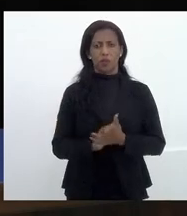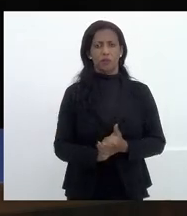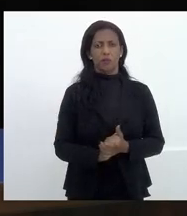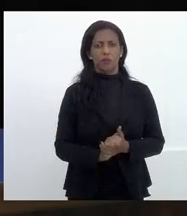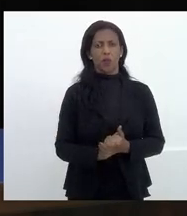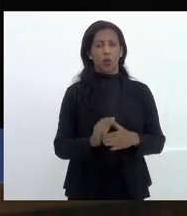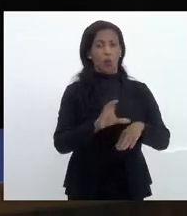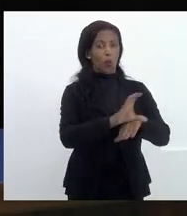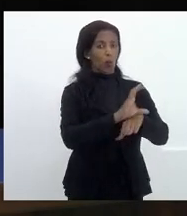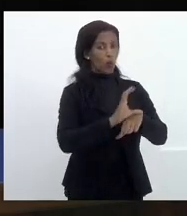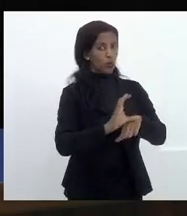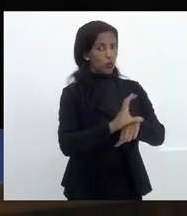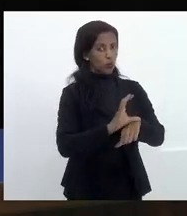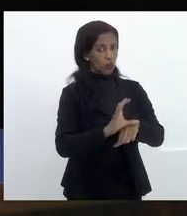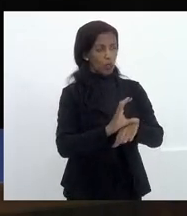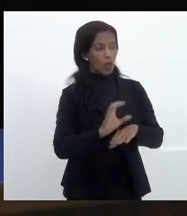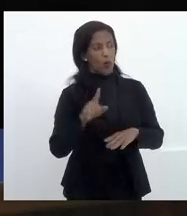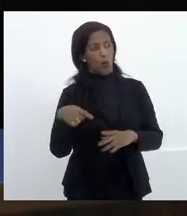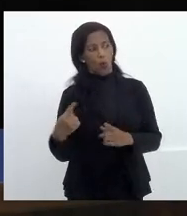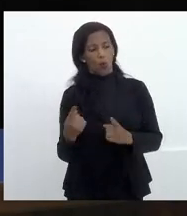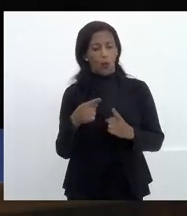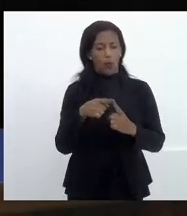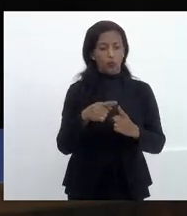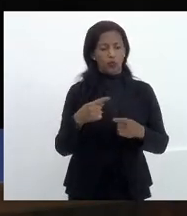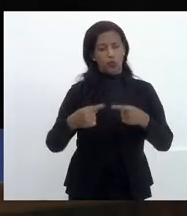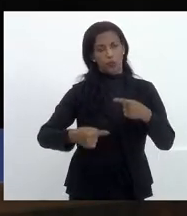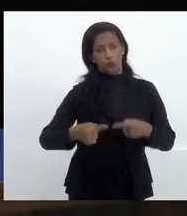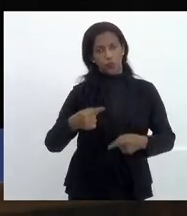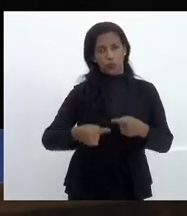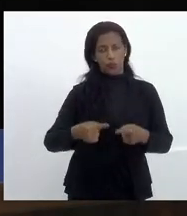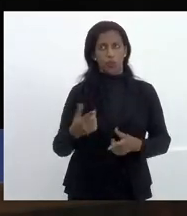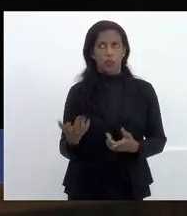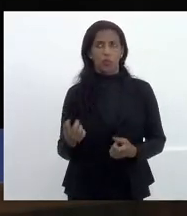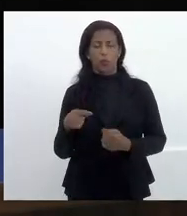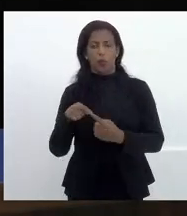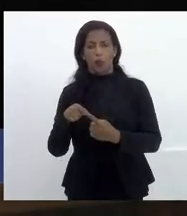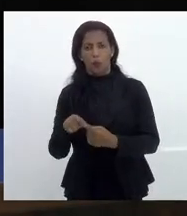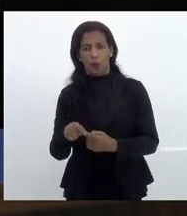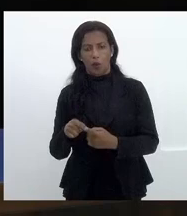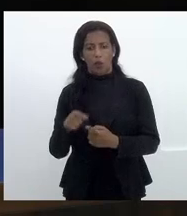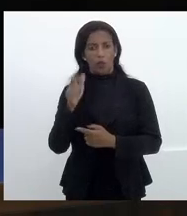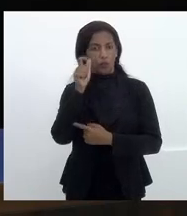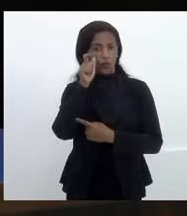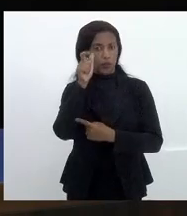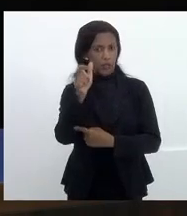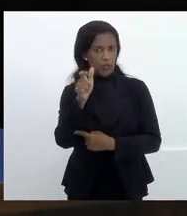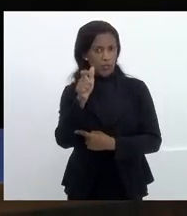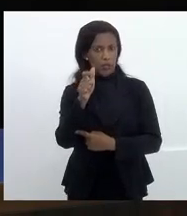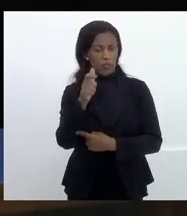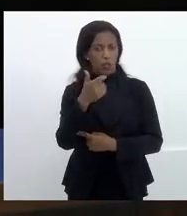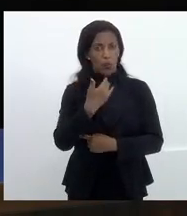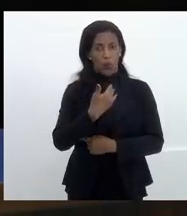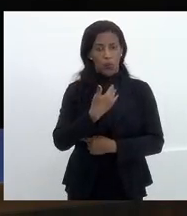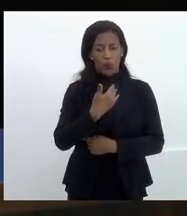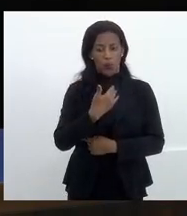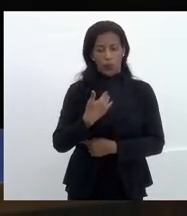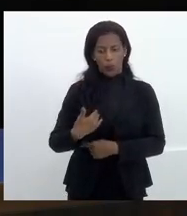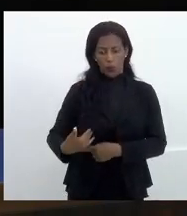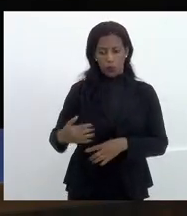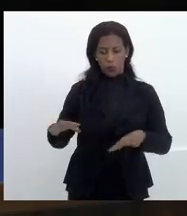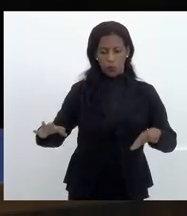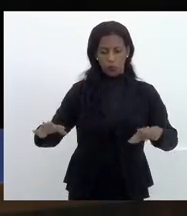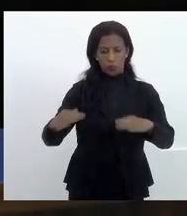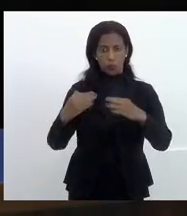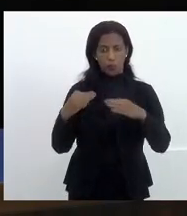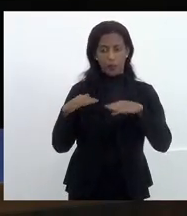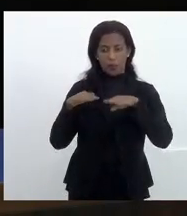constitucional seja do ponto de vista político seja do ponto de vista de interesse público é que se olhe